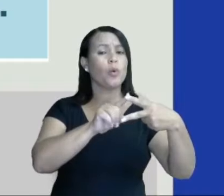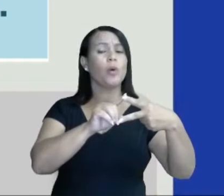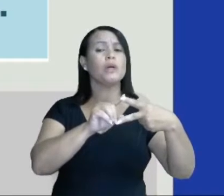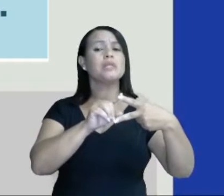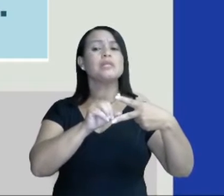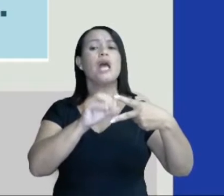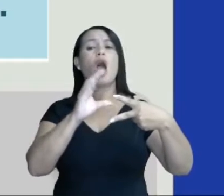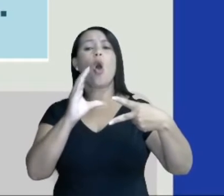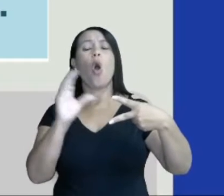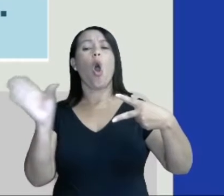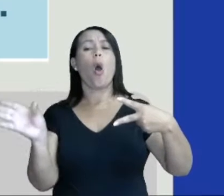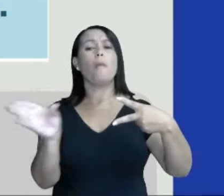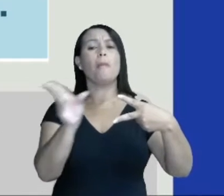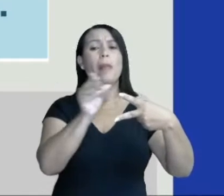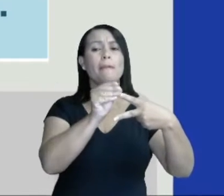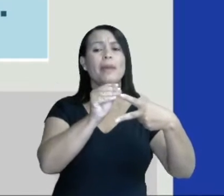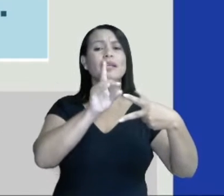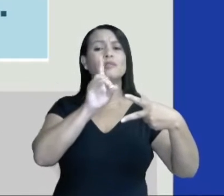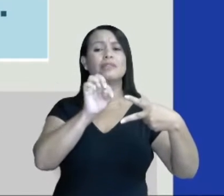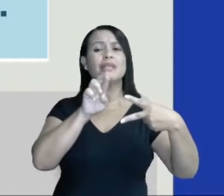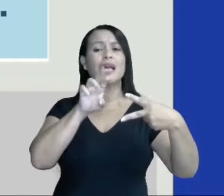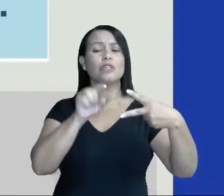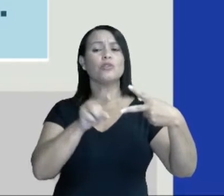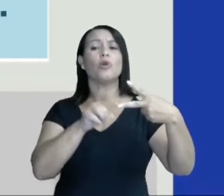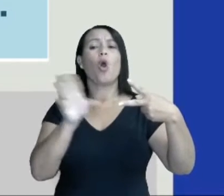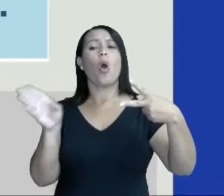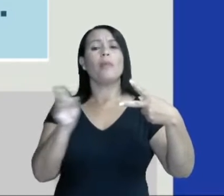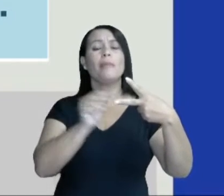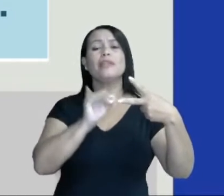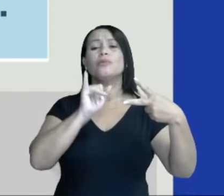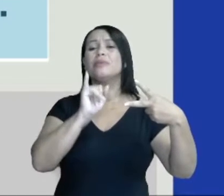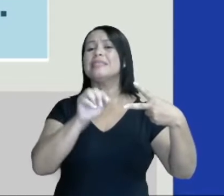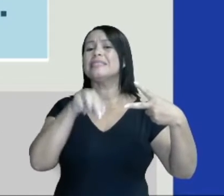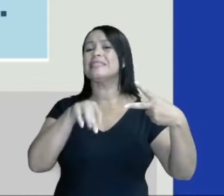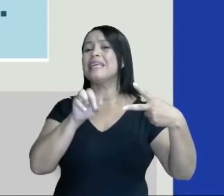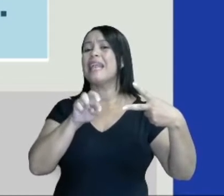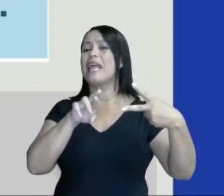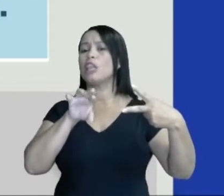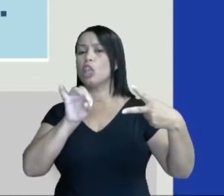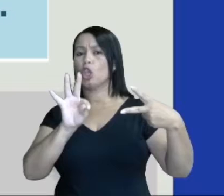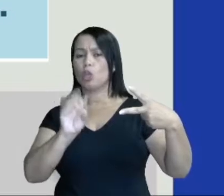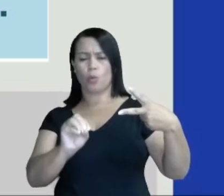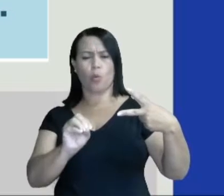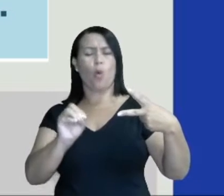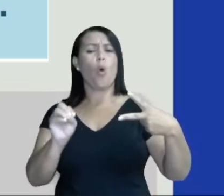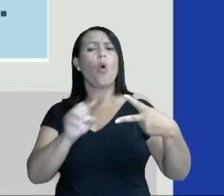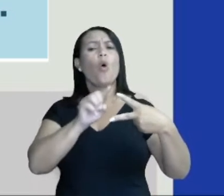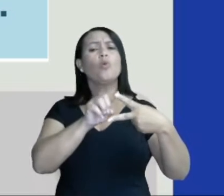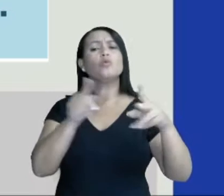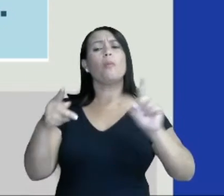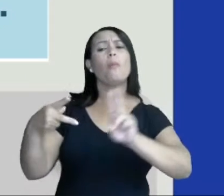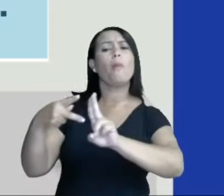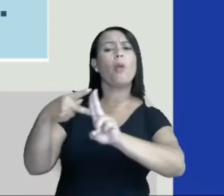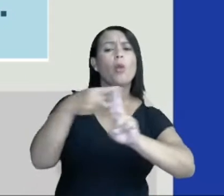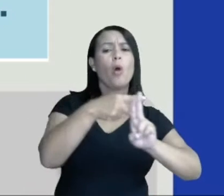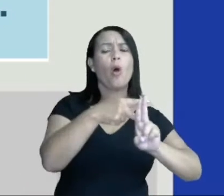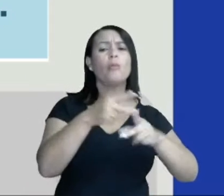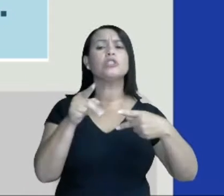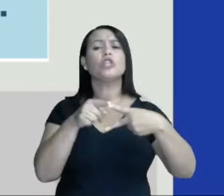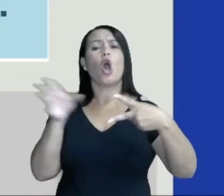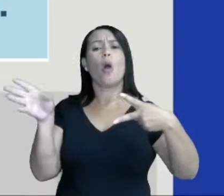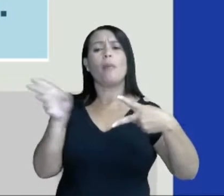complemento direto e complemento indireto. Os pronomes de complemento direto em